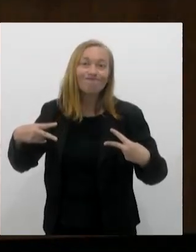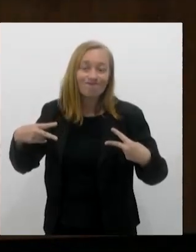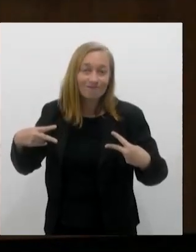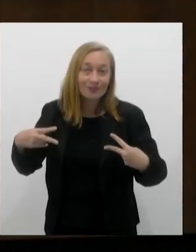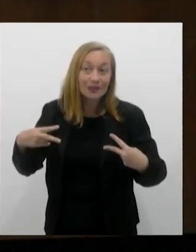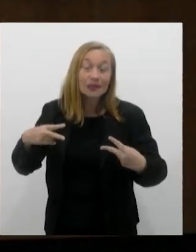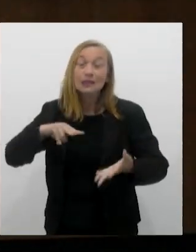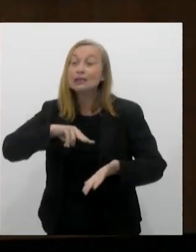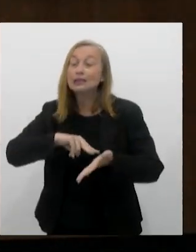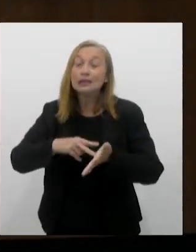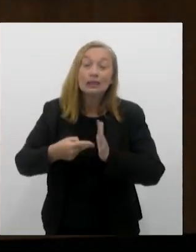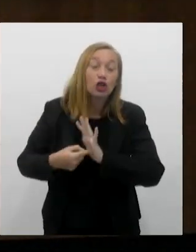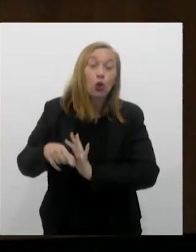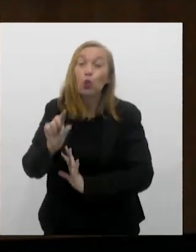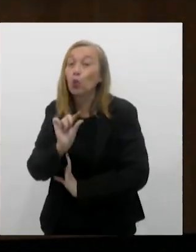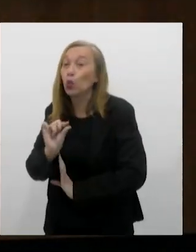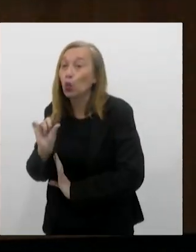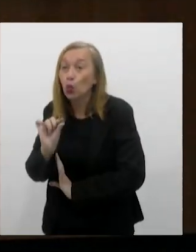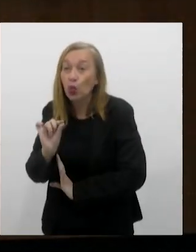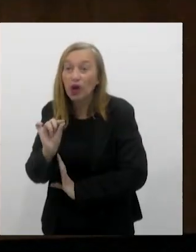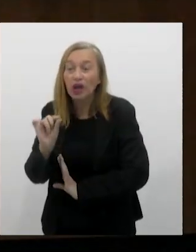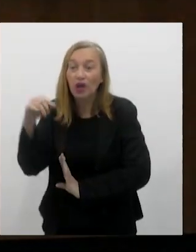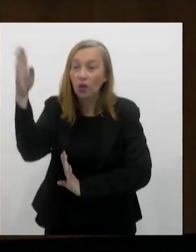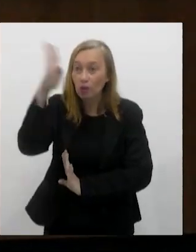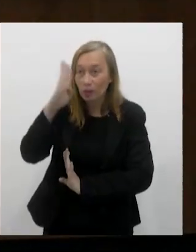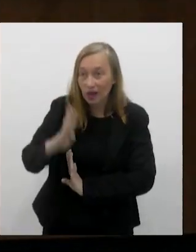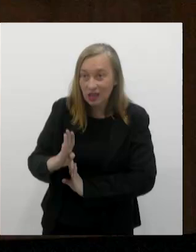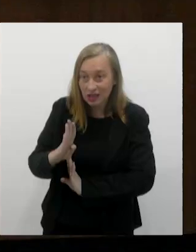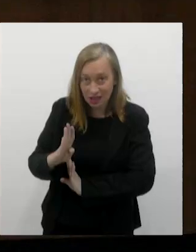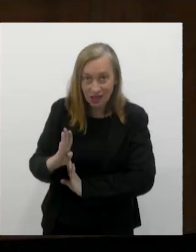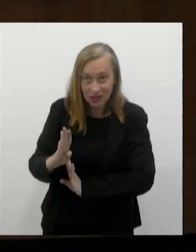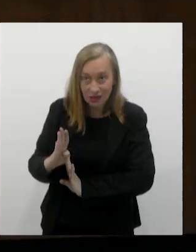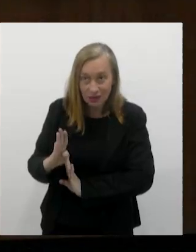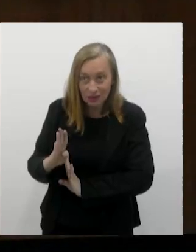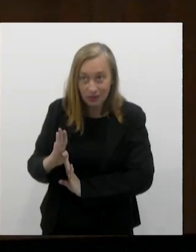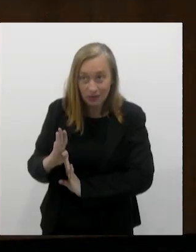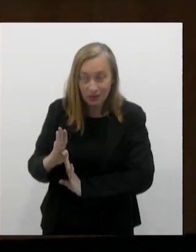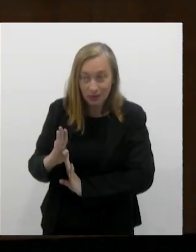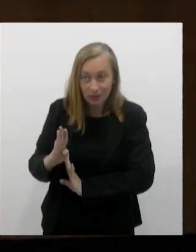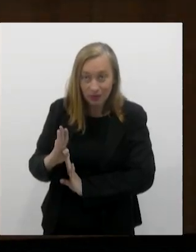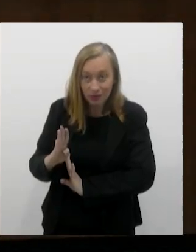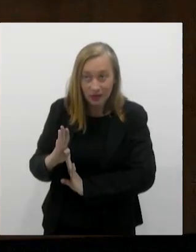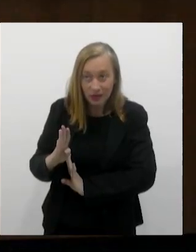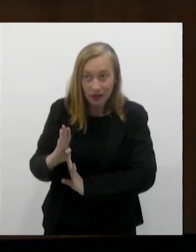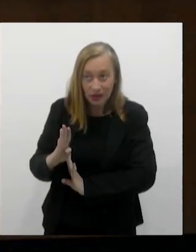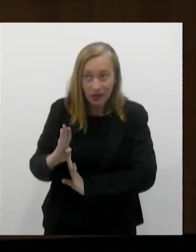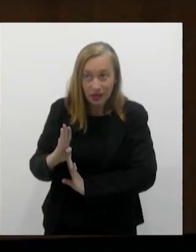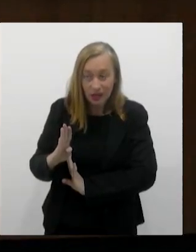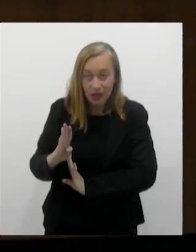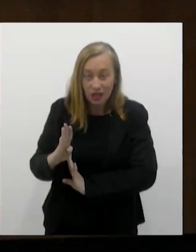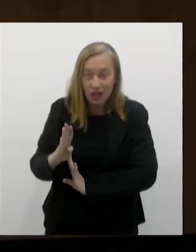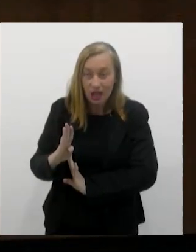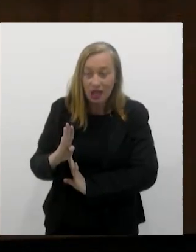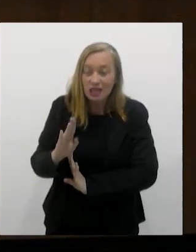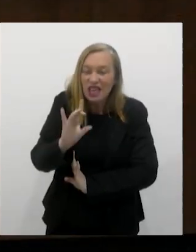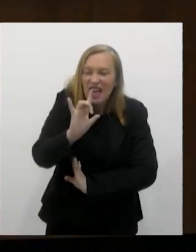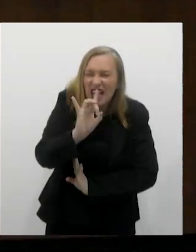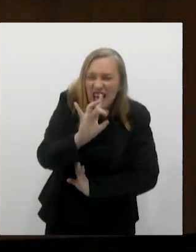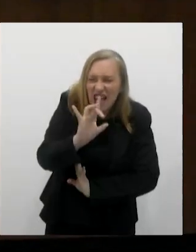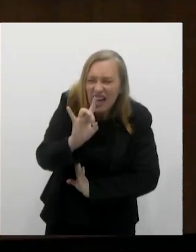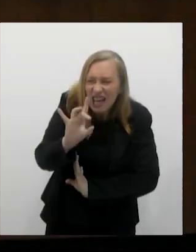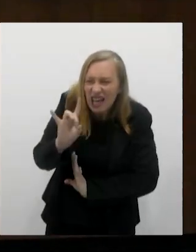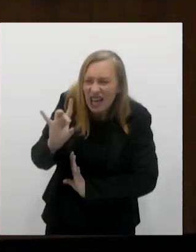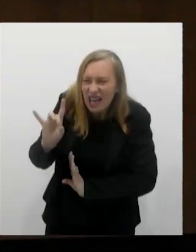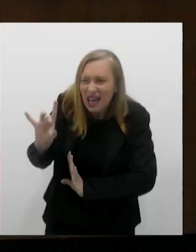dizer que o Brasil é a síntese do mundo, sob o ponto de vista